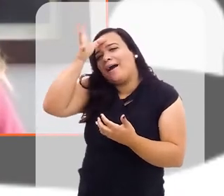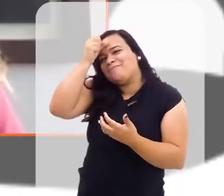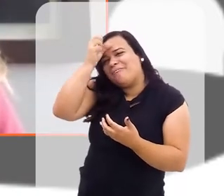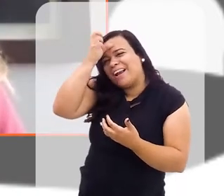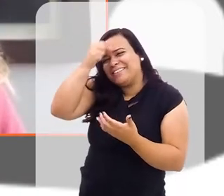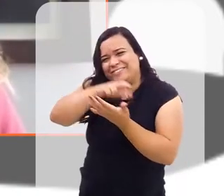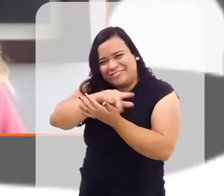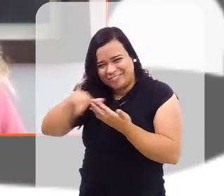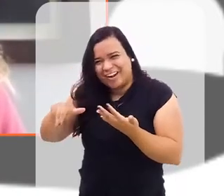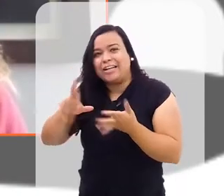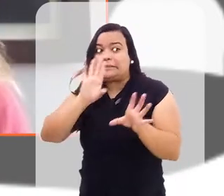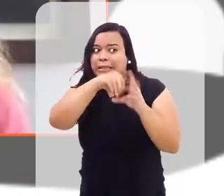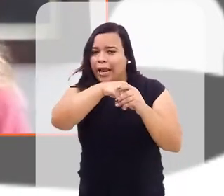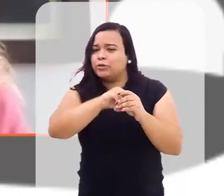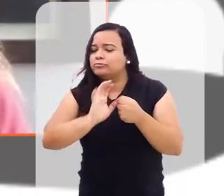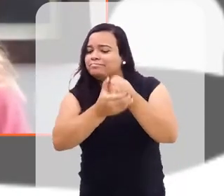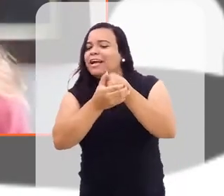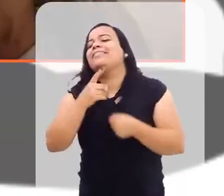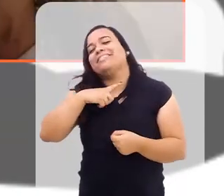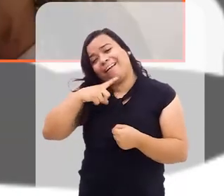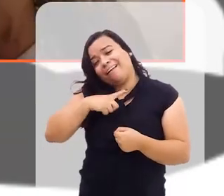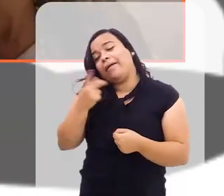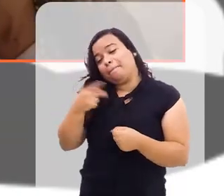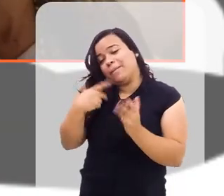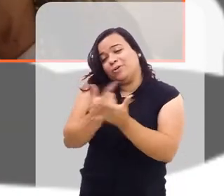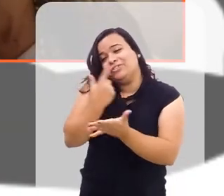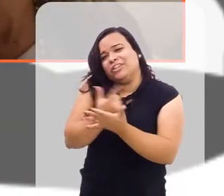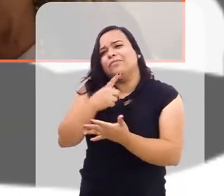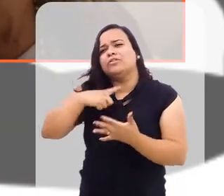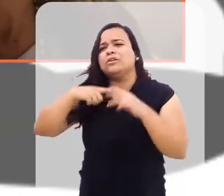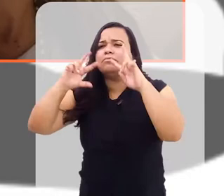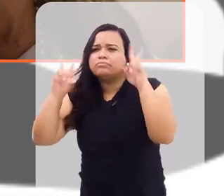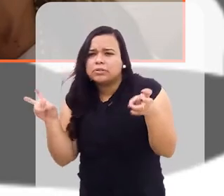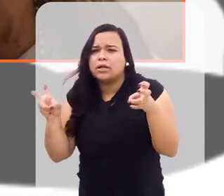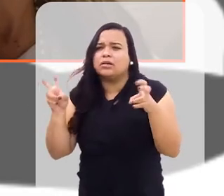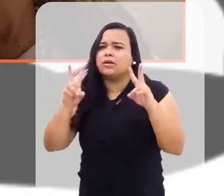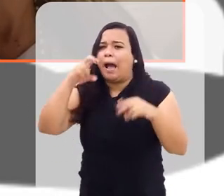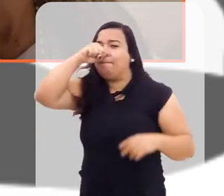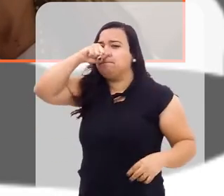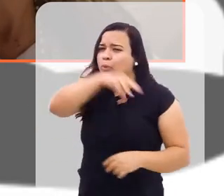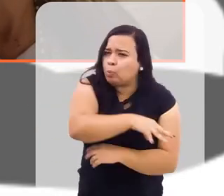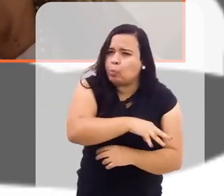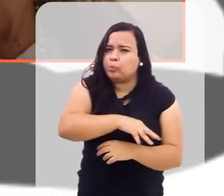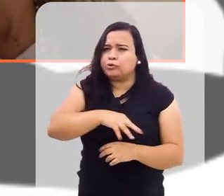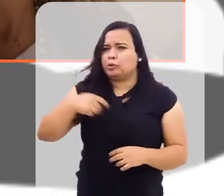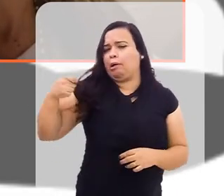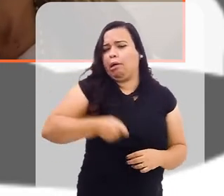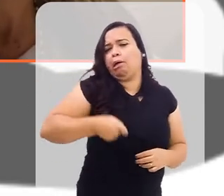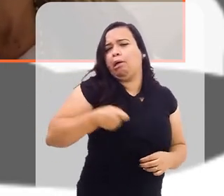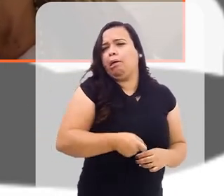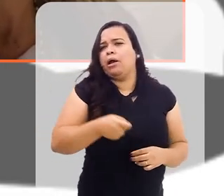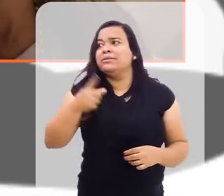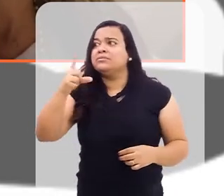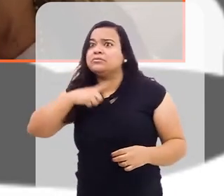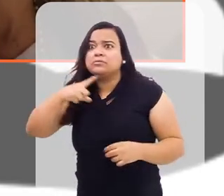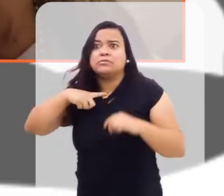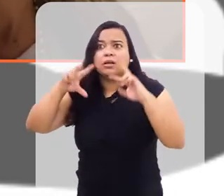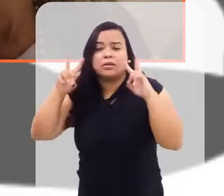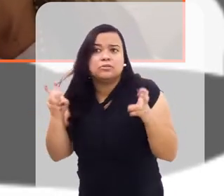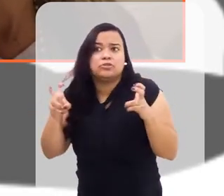mensagem nas entrelinhas. Então, os meus livros têm questão de abuso, de poder,